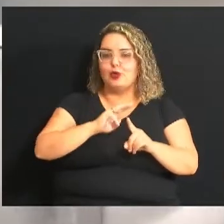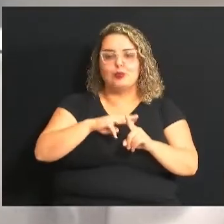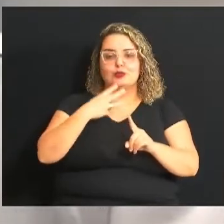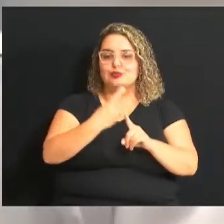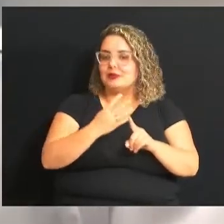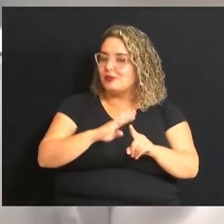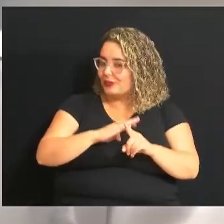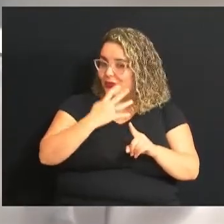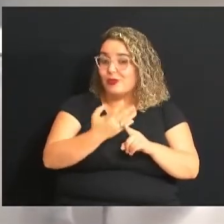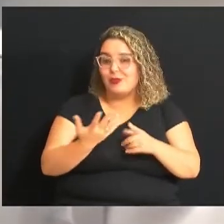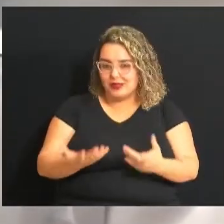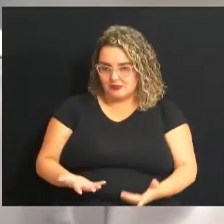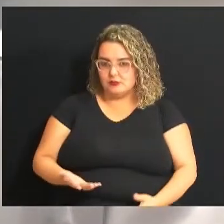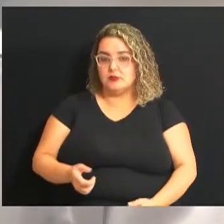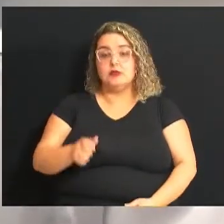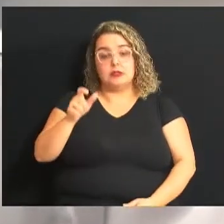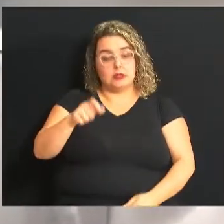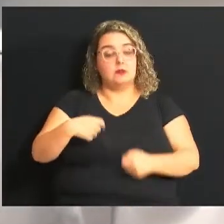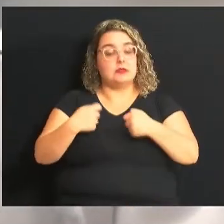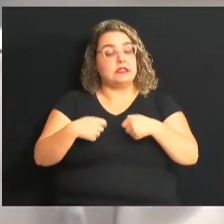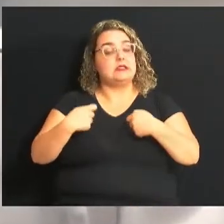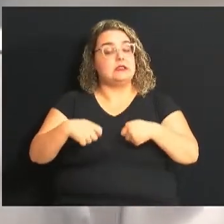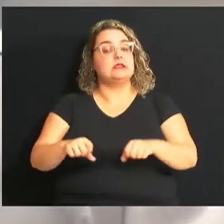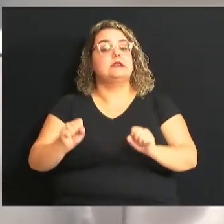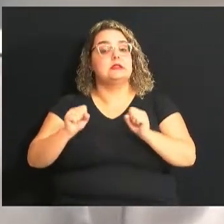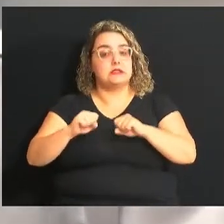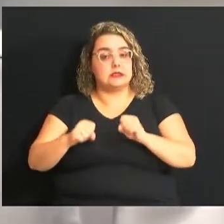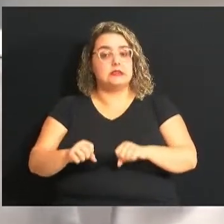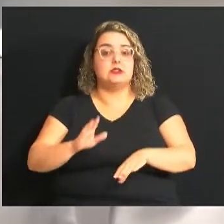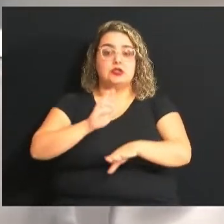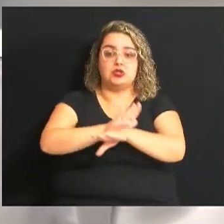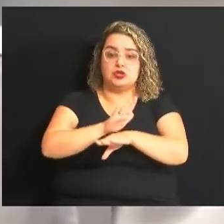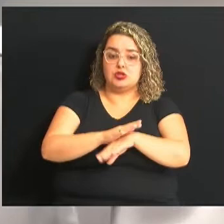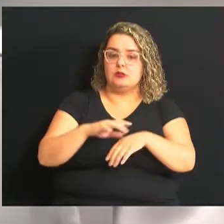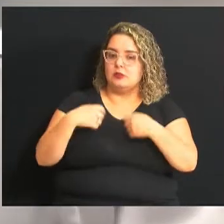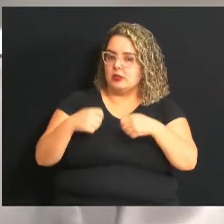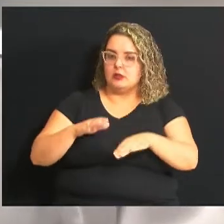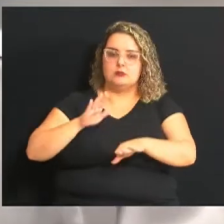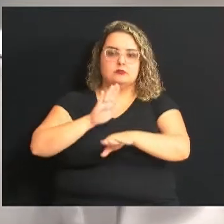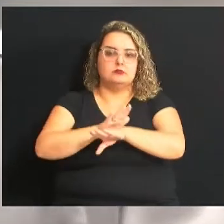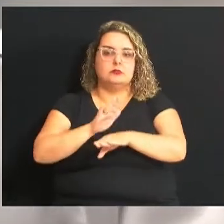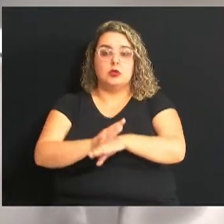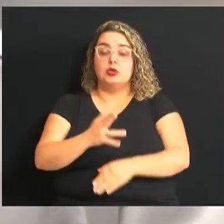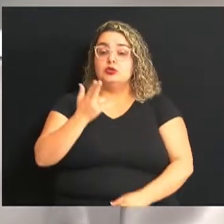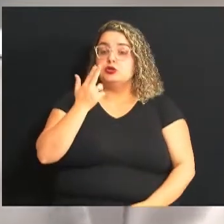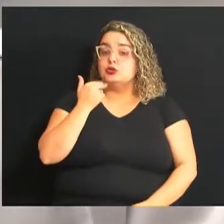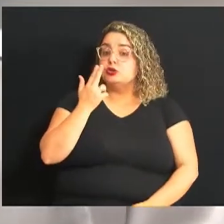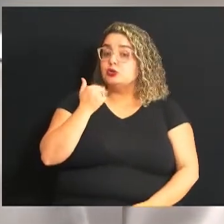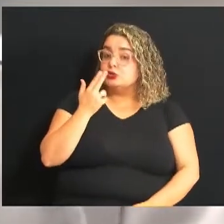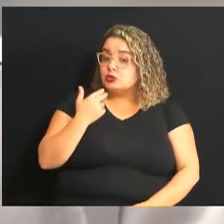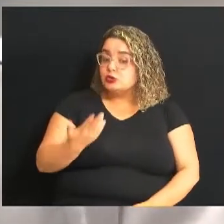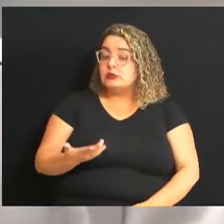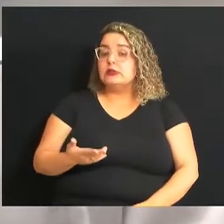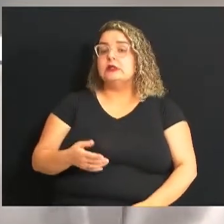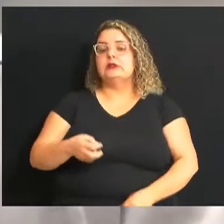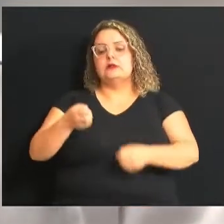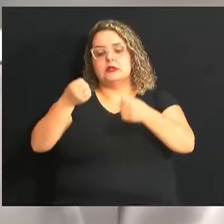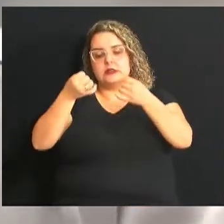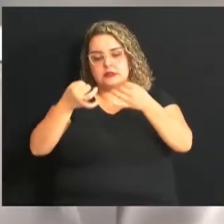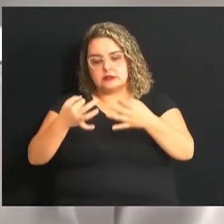esse indivíduo, ele precisa sim de ajuda. Ele precisa de ajuda de uma nutricionista que vai orientá-lo